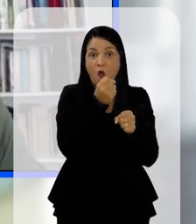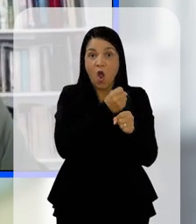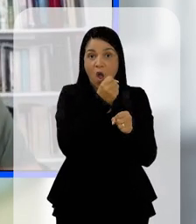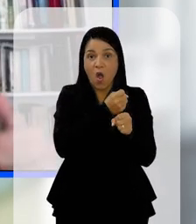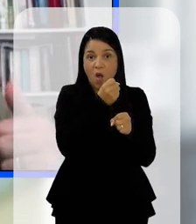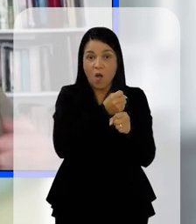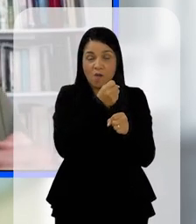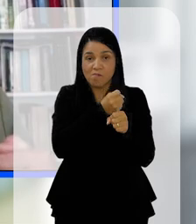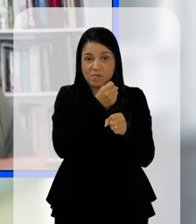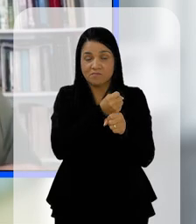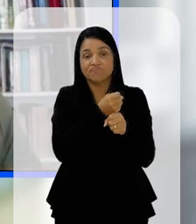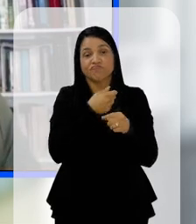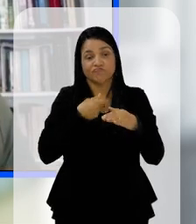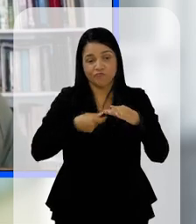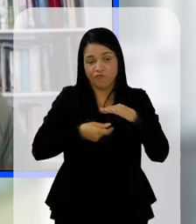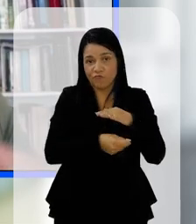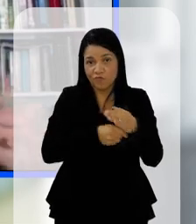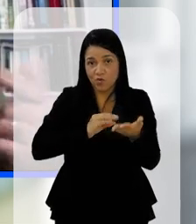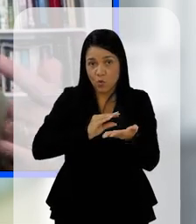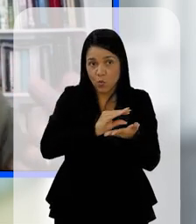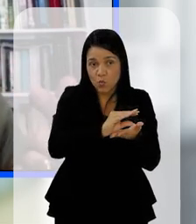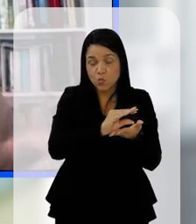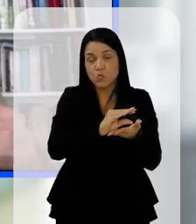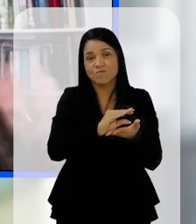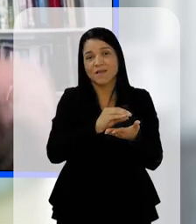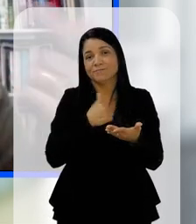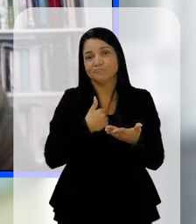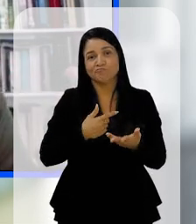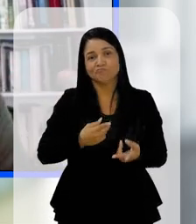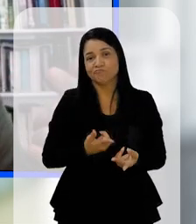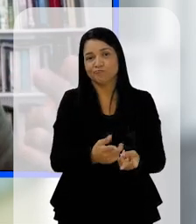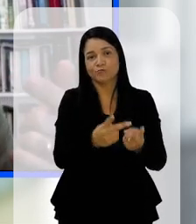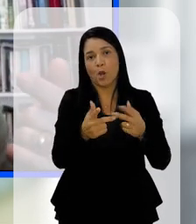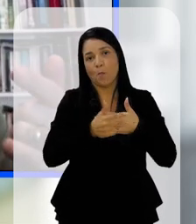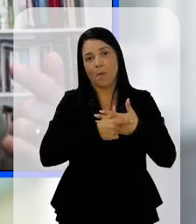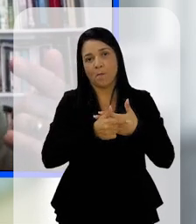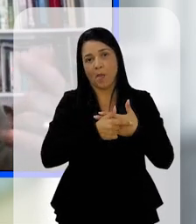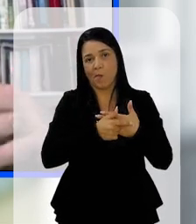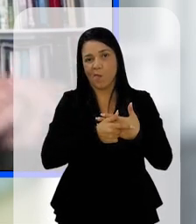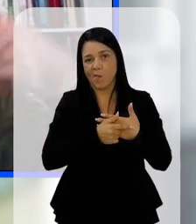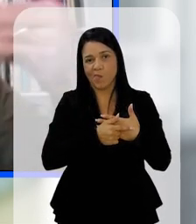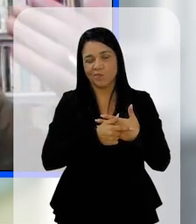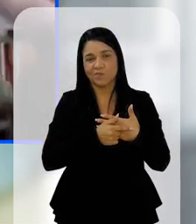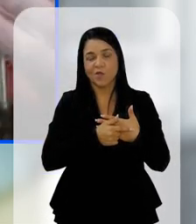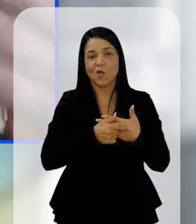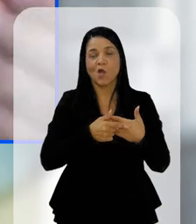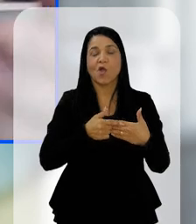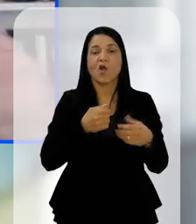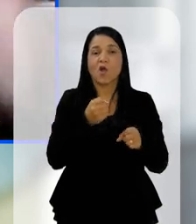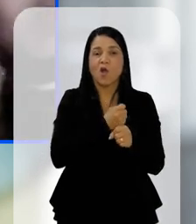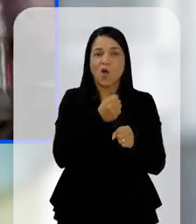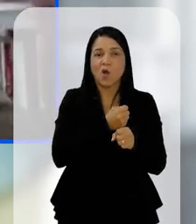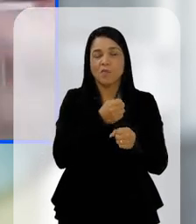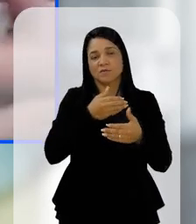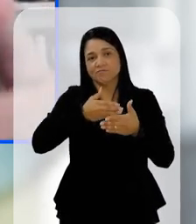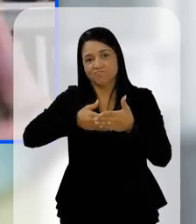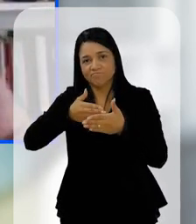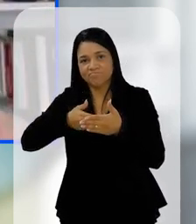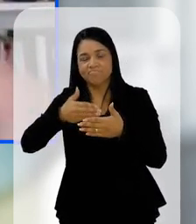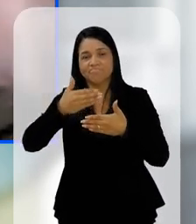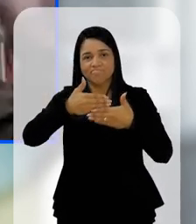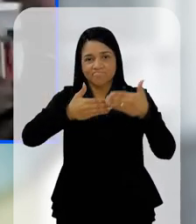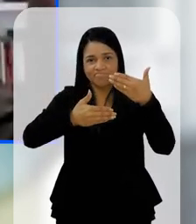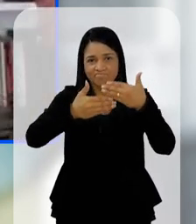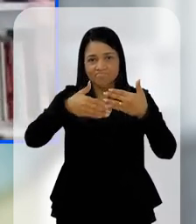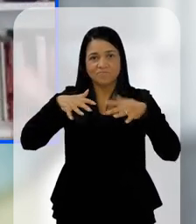obras que até havia recursos, estavam aprovadas, mas elas nunca saíram do papel. Porque são obras de contenção, de cheias,